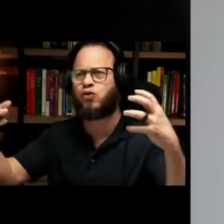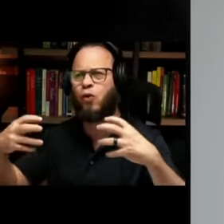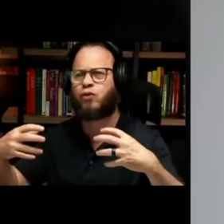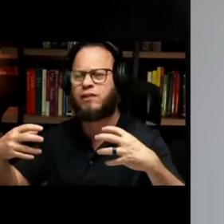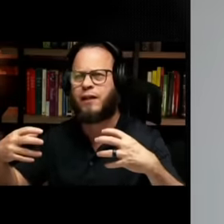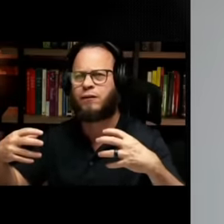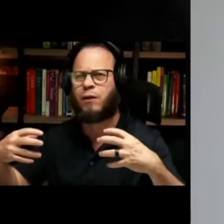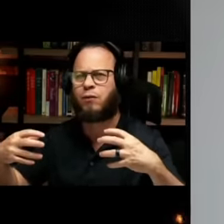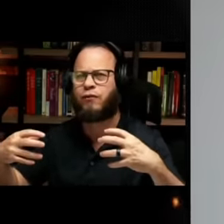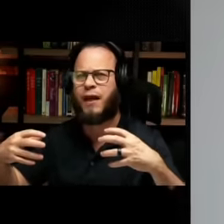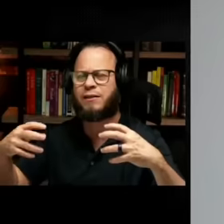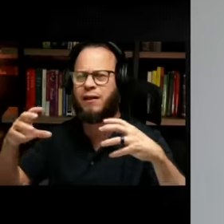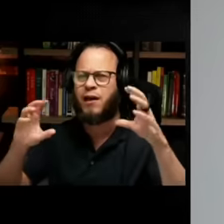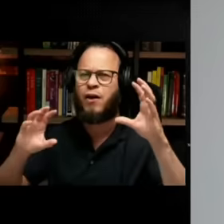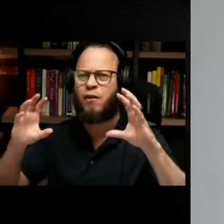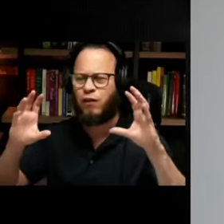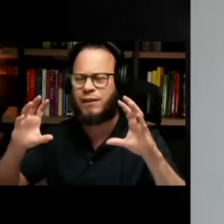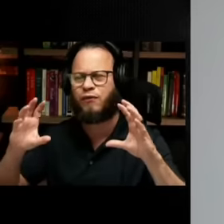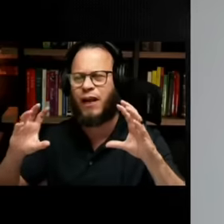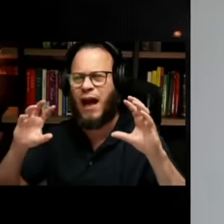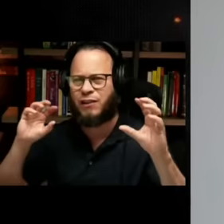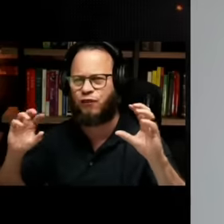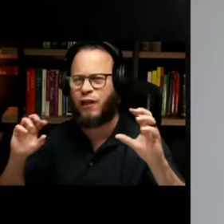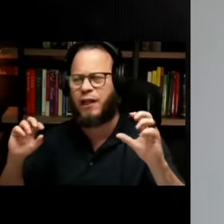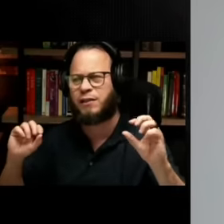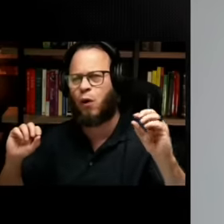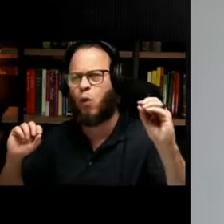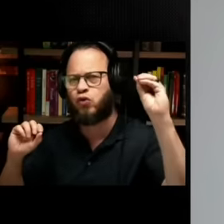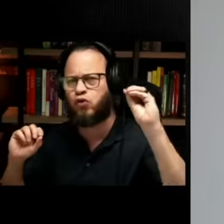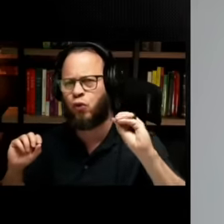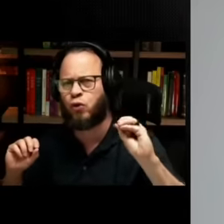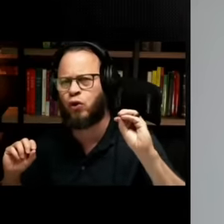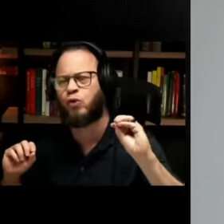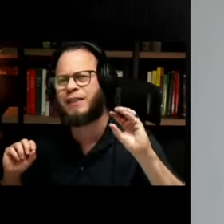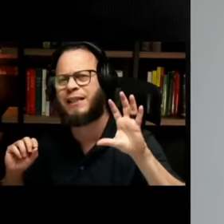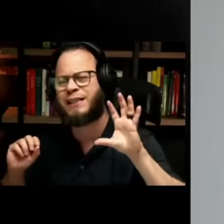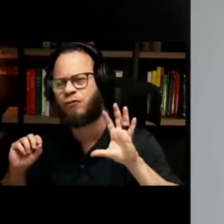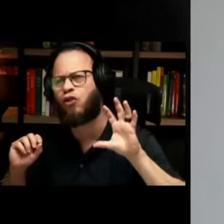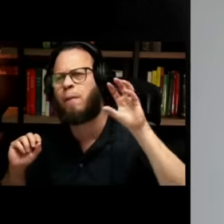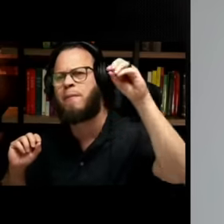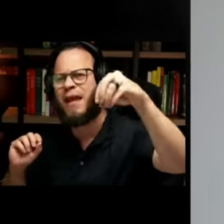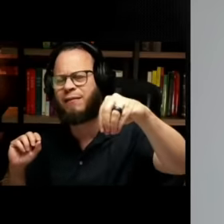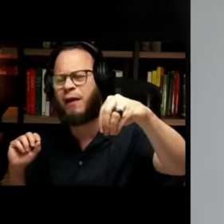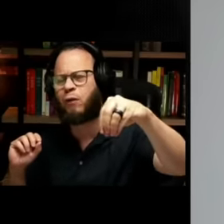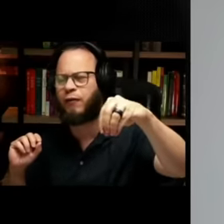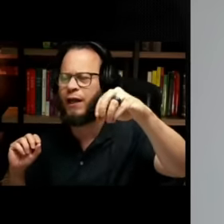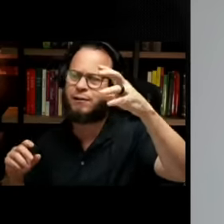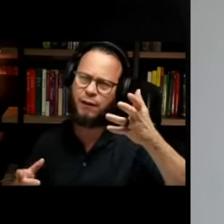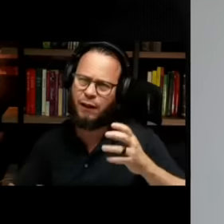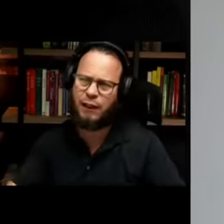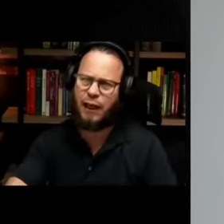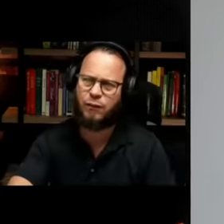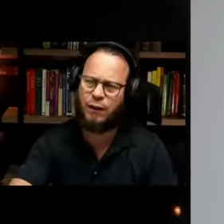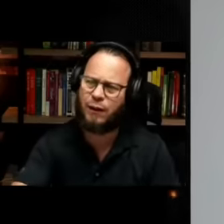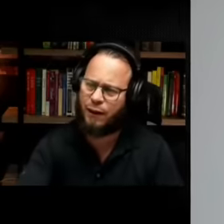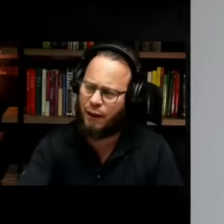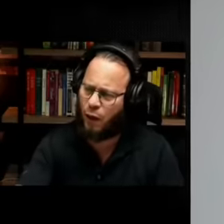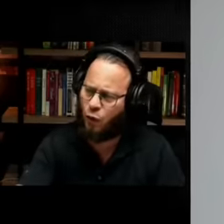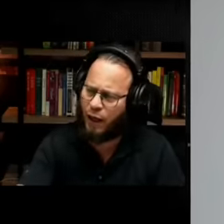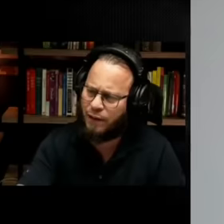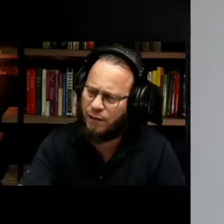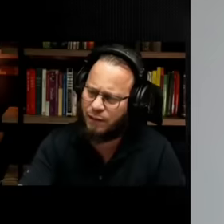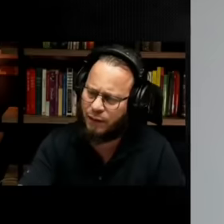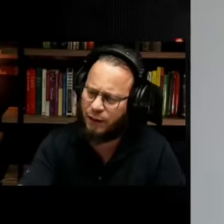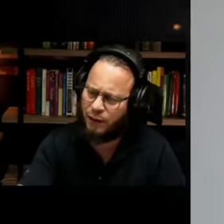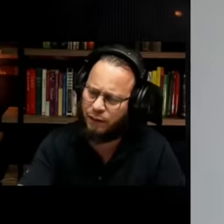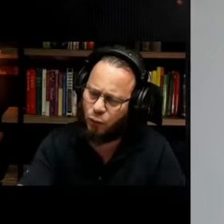os outros entram na conversa, você vê a diferença. Os únicos que se intrometem na conversa, claro, é o